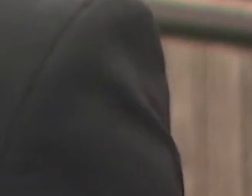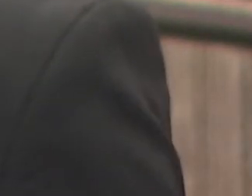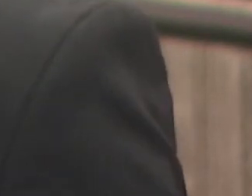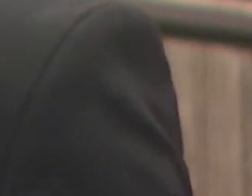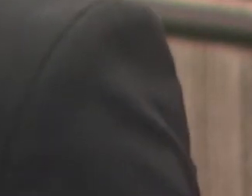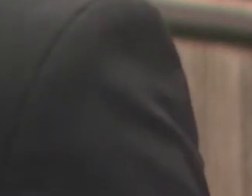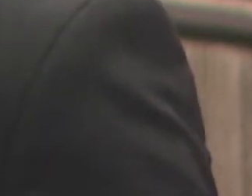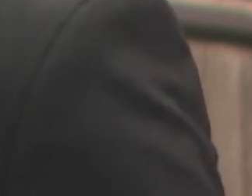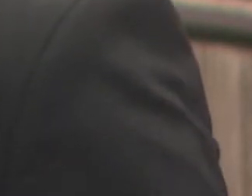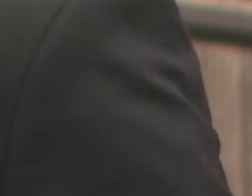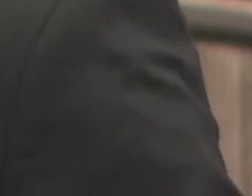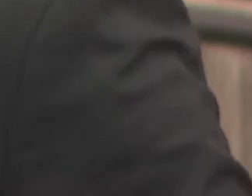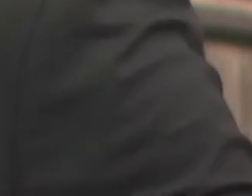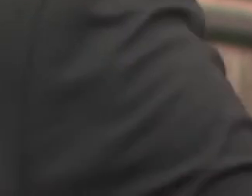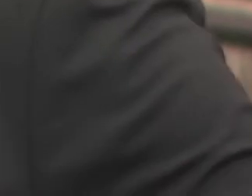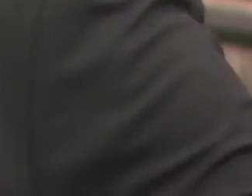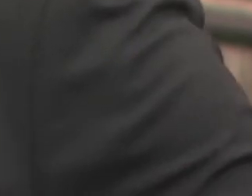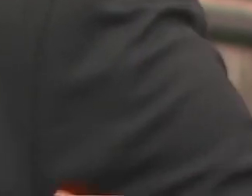Che